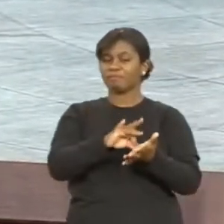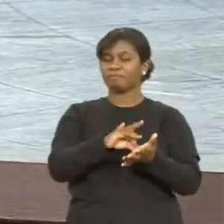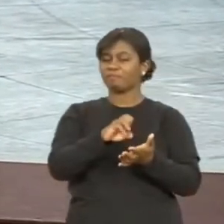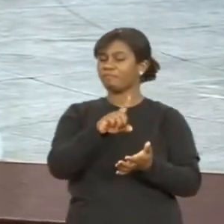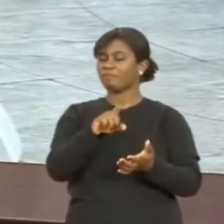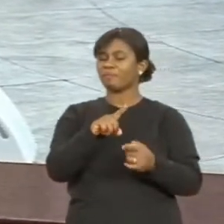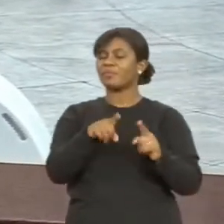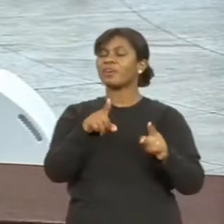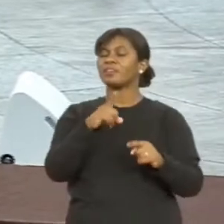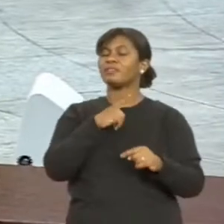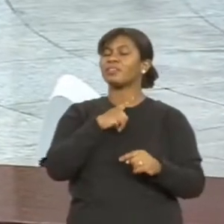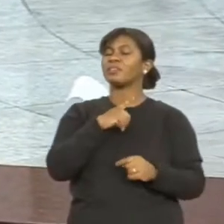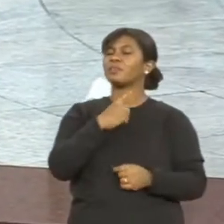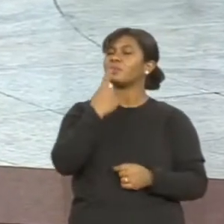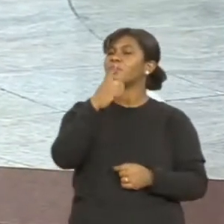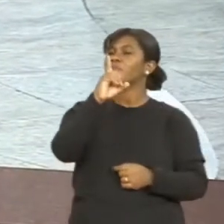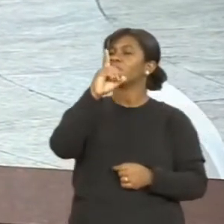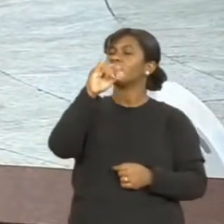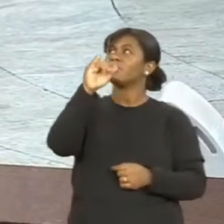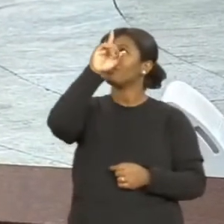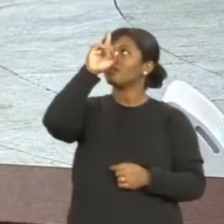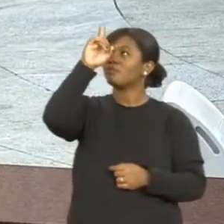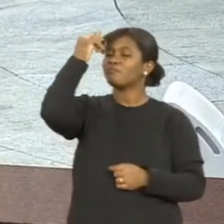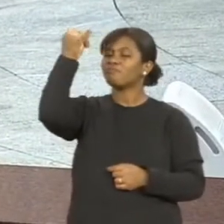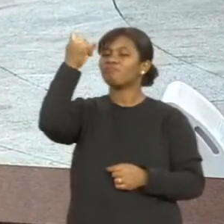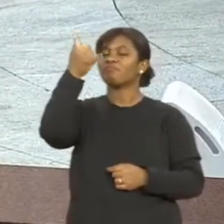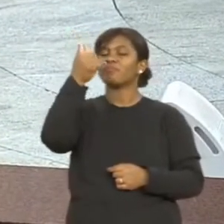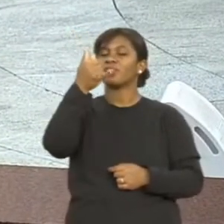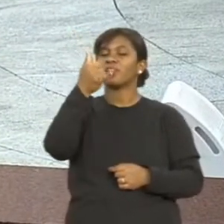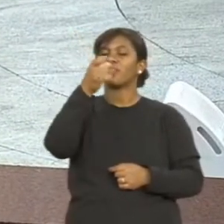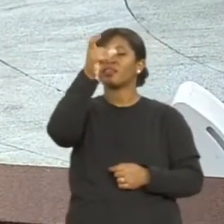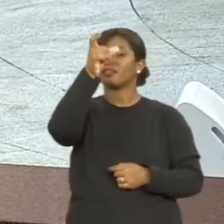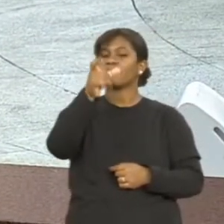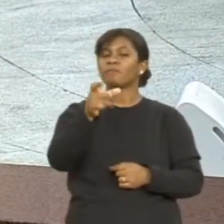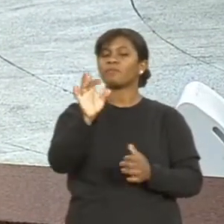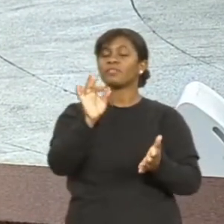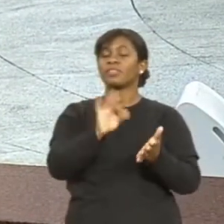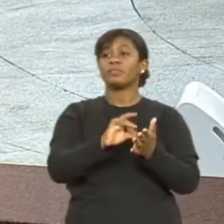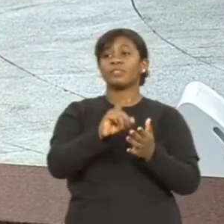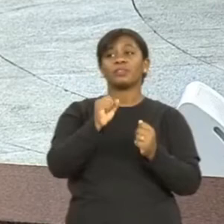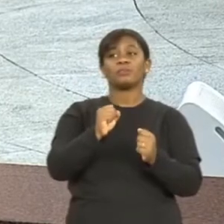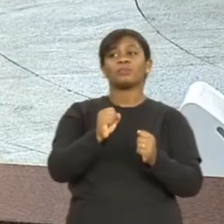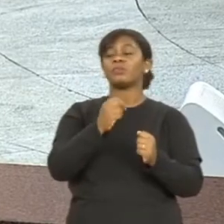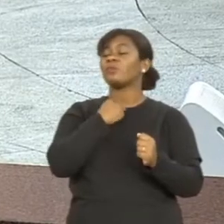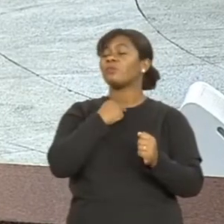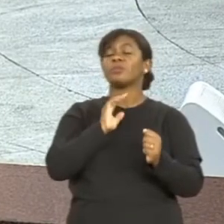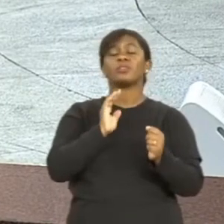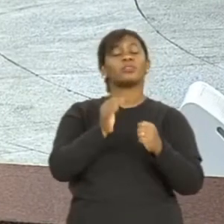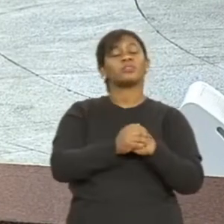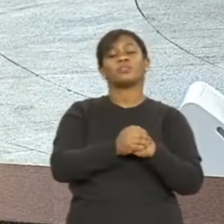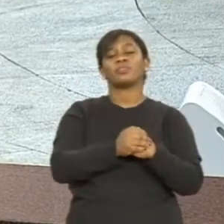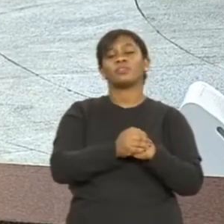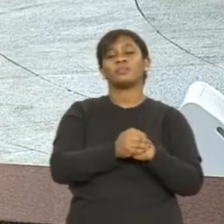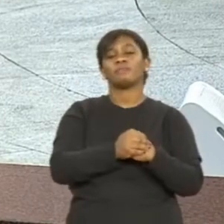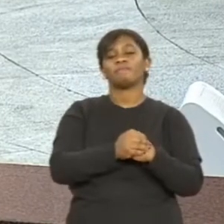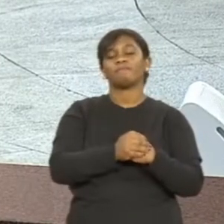Mas um dia, Deus vai falar para você quem você é. E você não vai poder esconder. Isso é